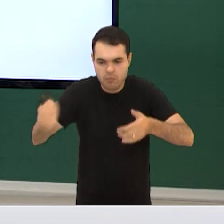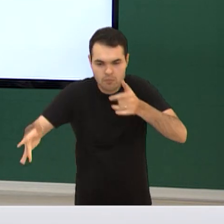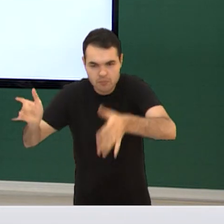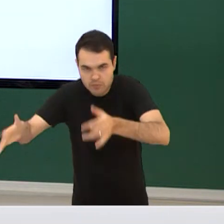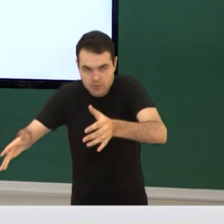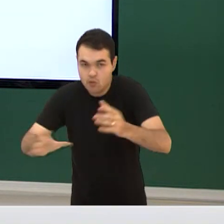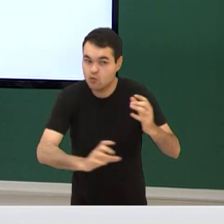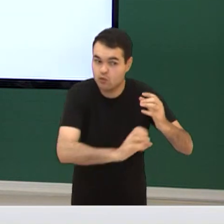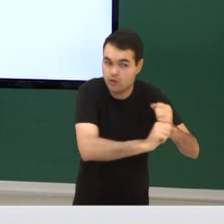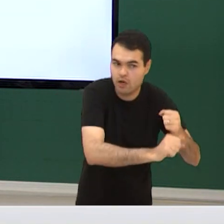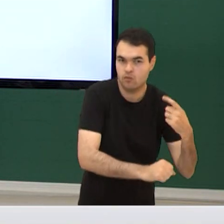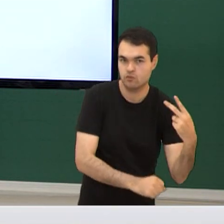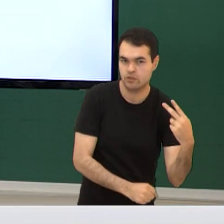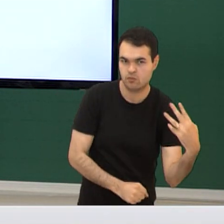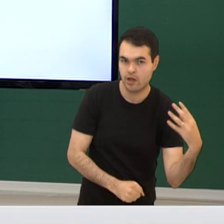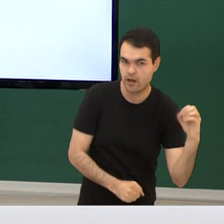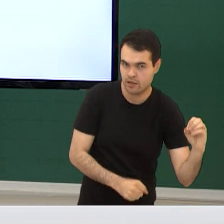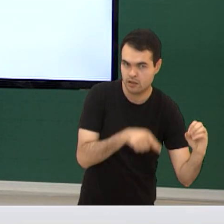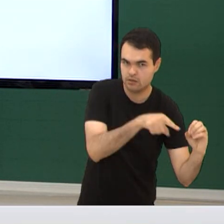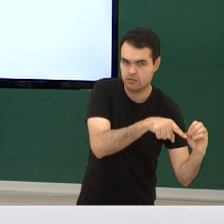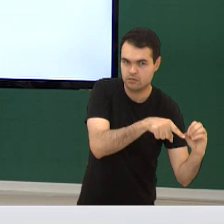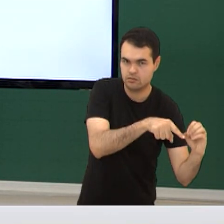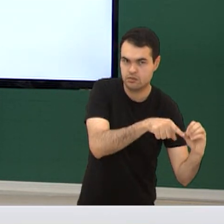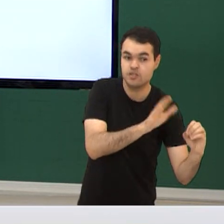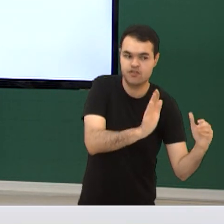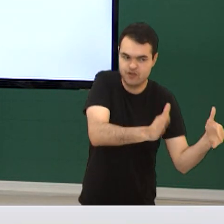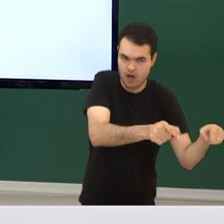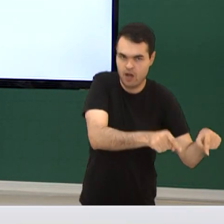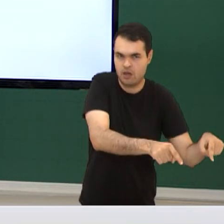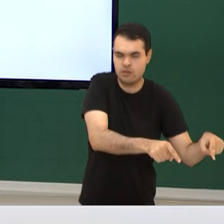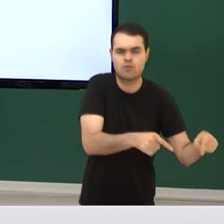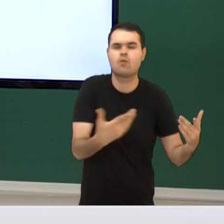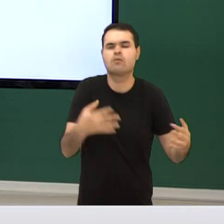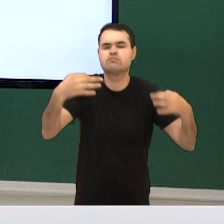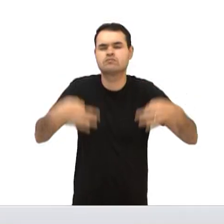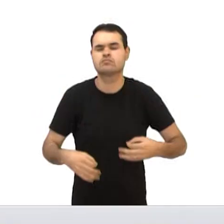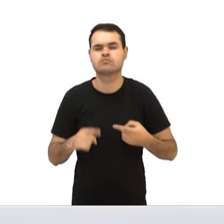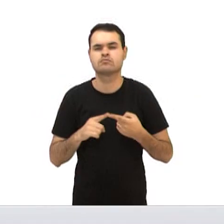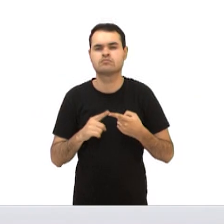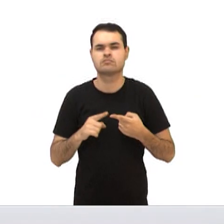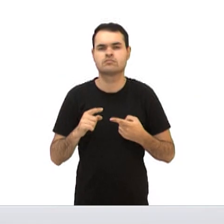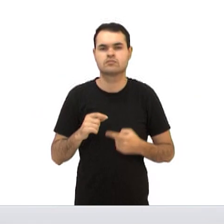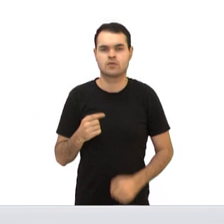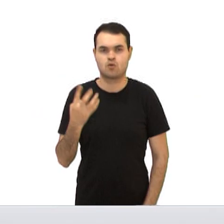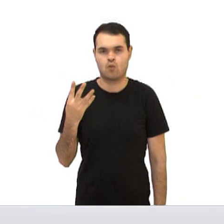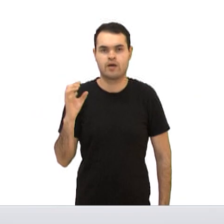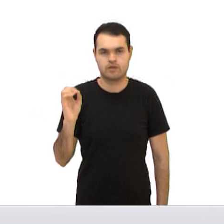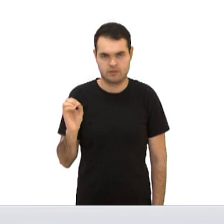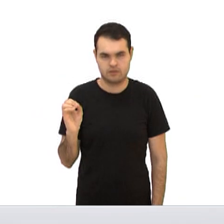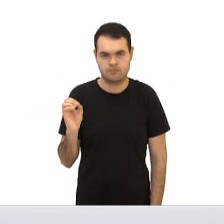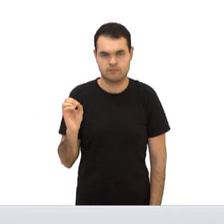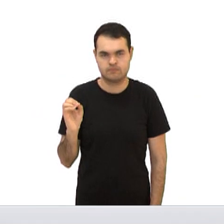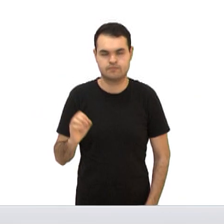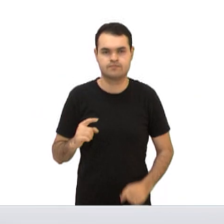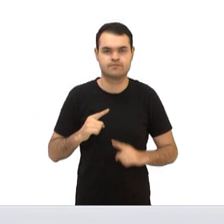Se você não acertou, não fique triste, ok? Vamos entendendo essa ideia para que na próxima você